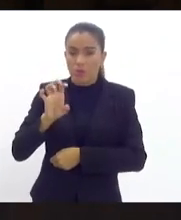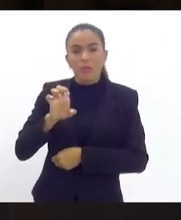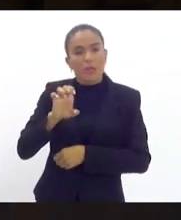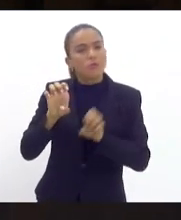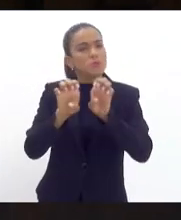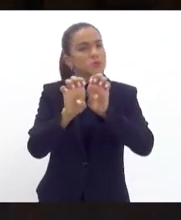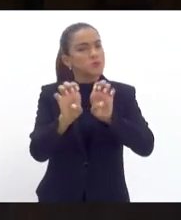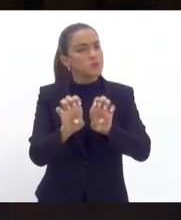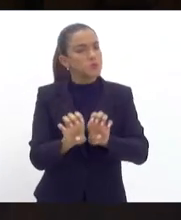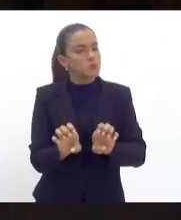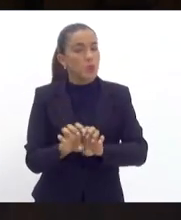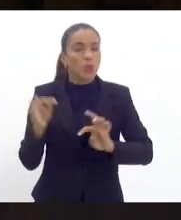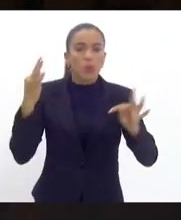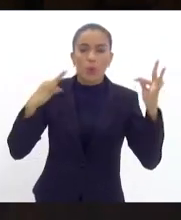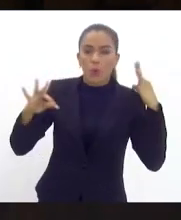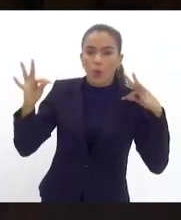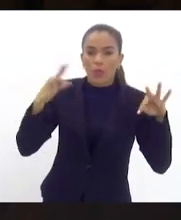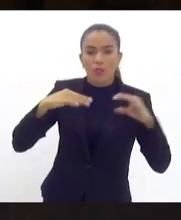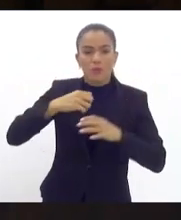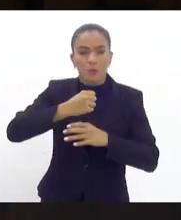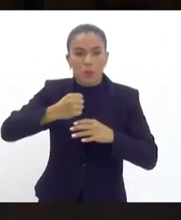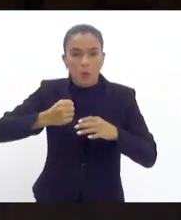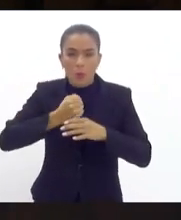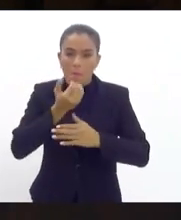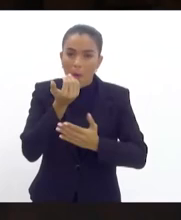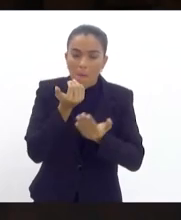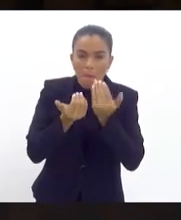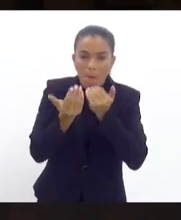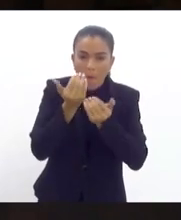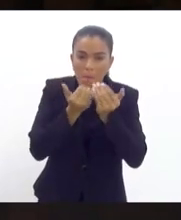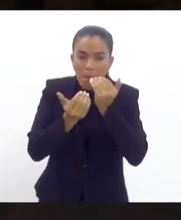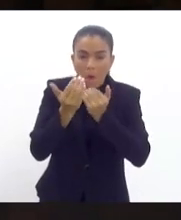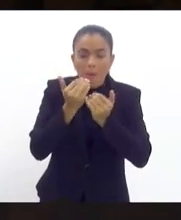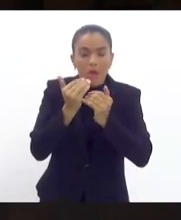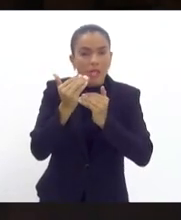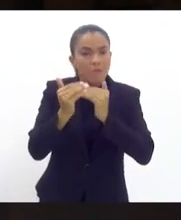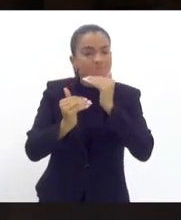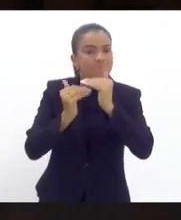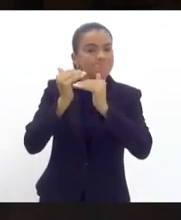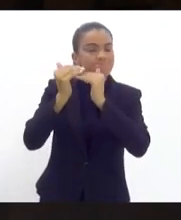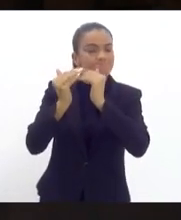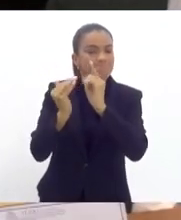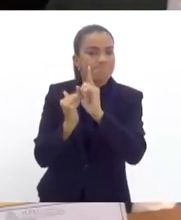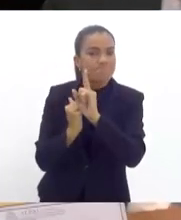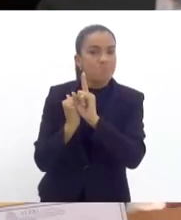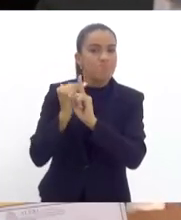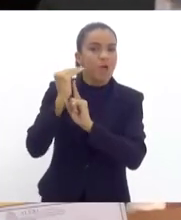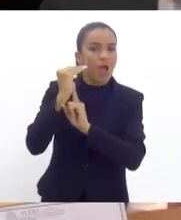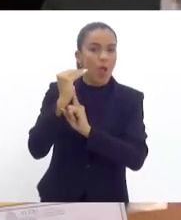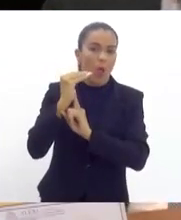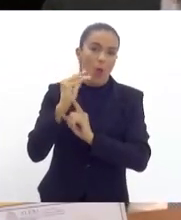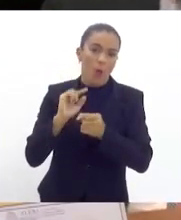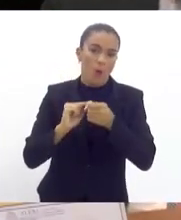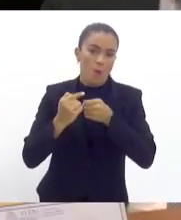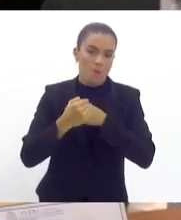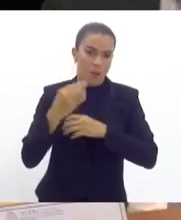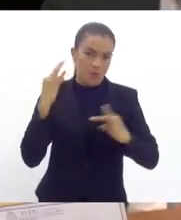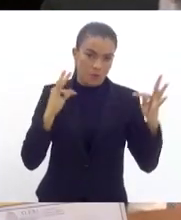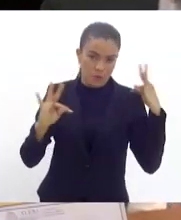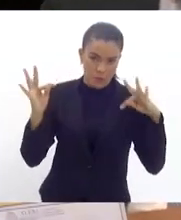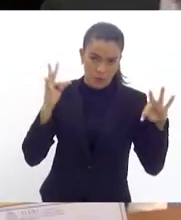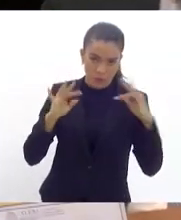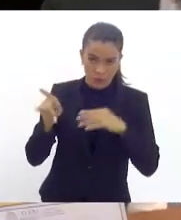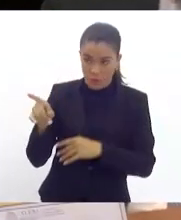de turismo e gastronomia né que a eleva a condição de um bairro turístico ela tem como